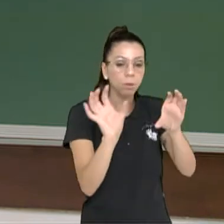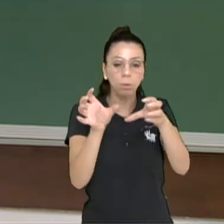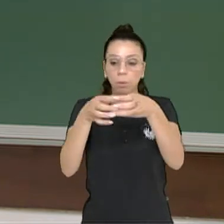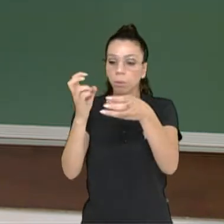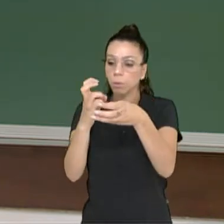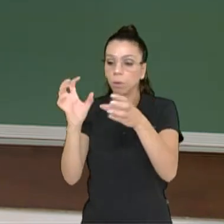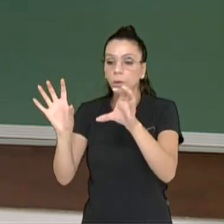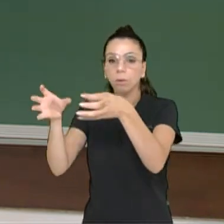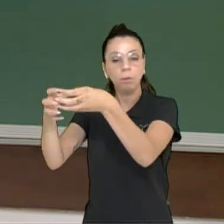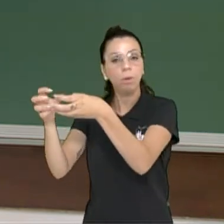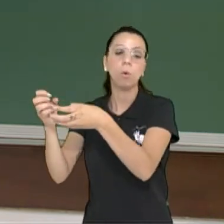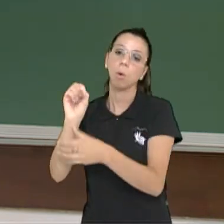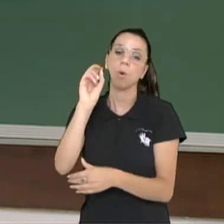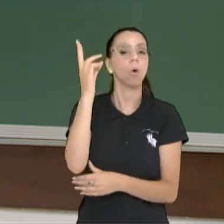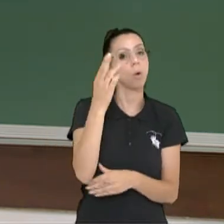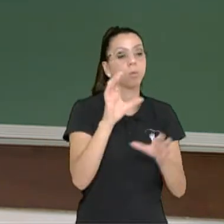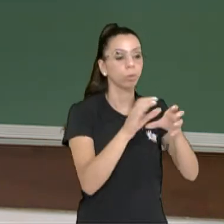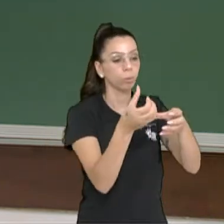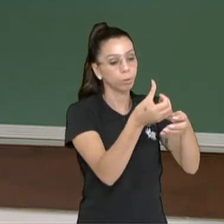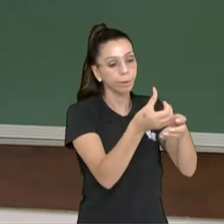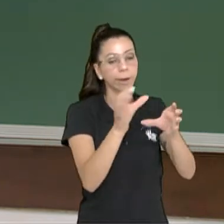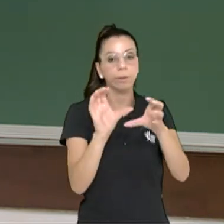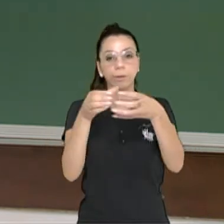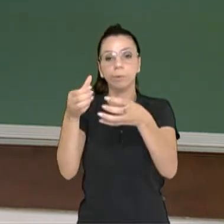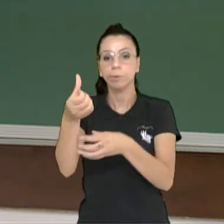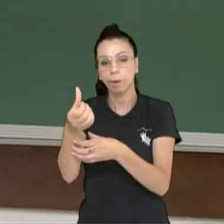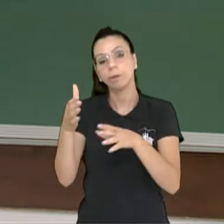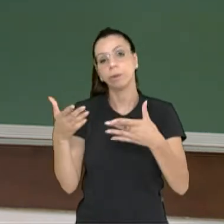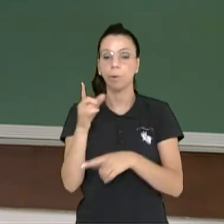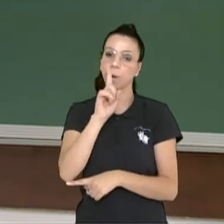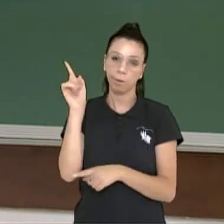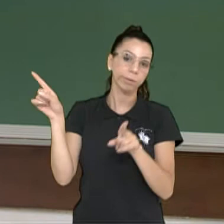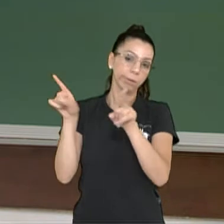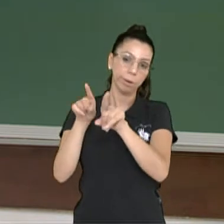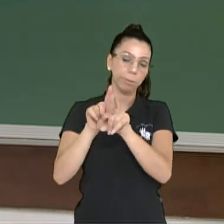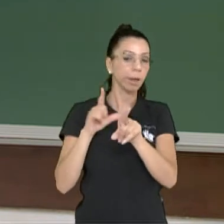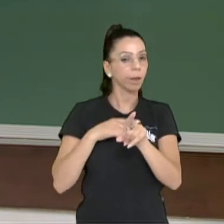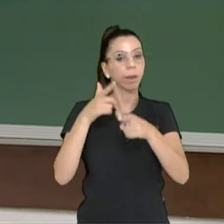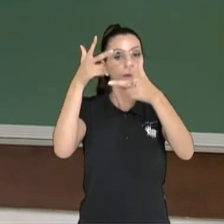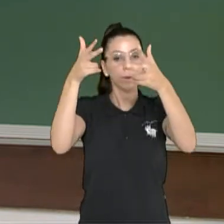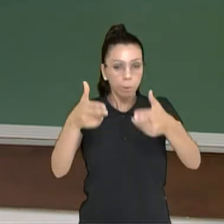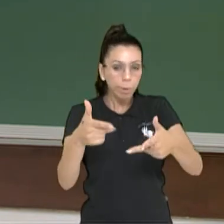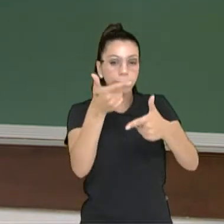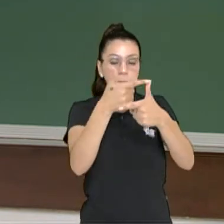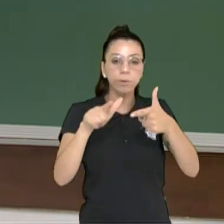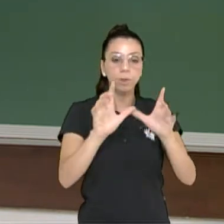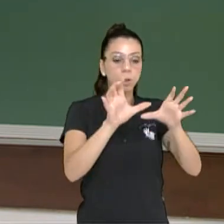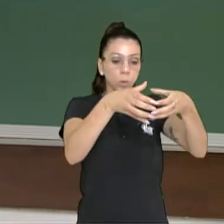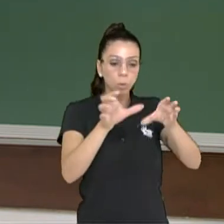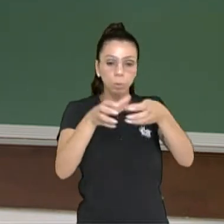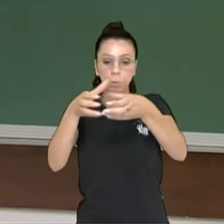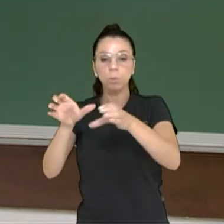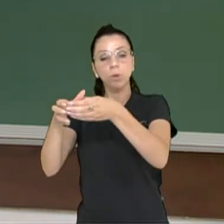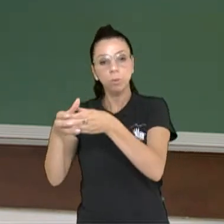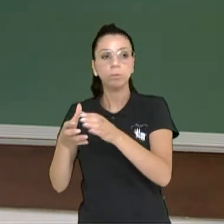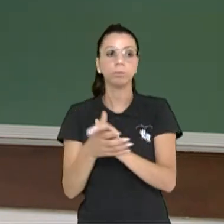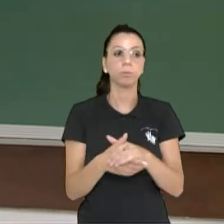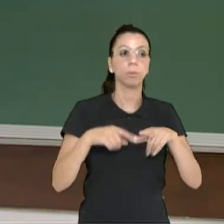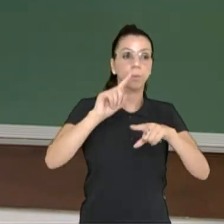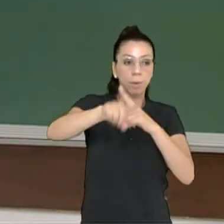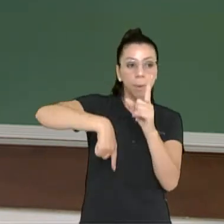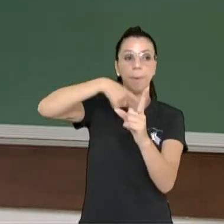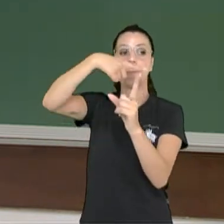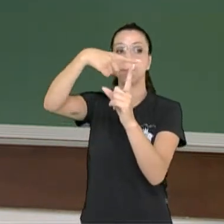vamos dividir os dados em grupinhos. Então, número de grupinhos, primeiro 1 mais 3,3